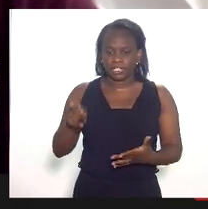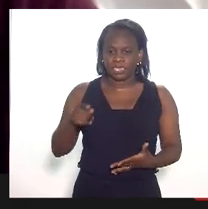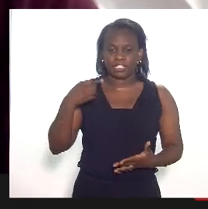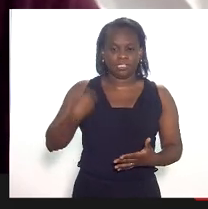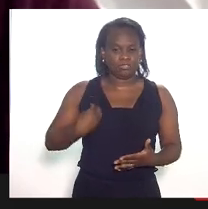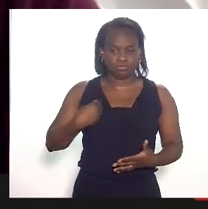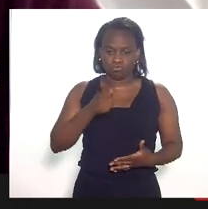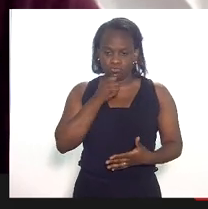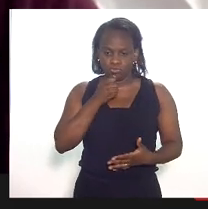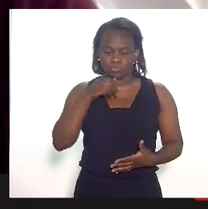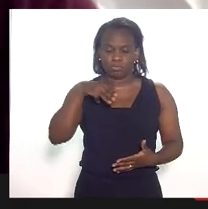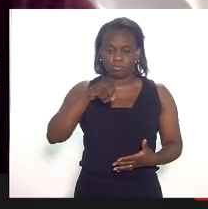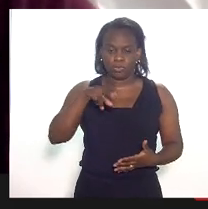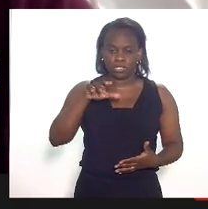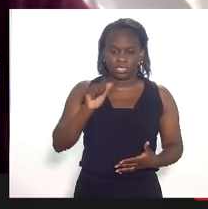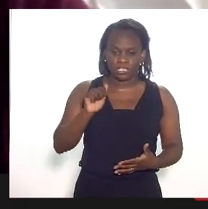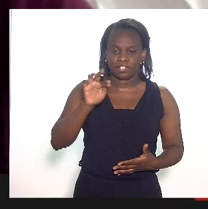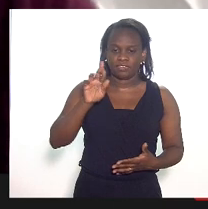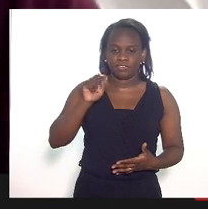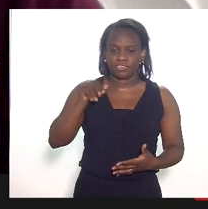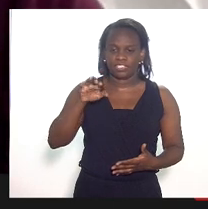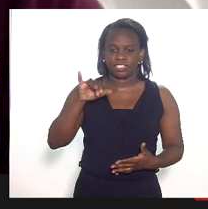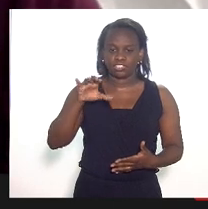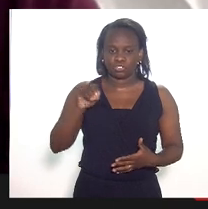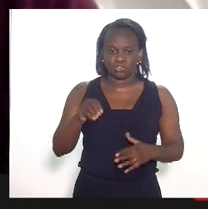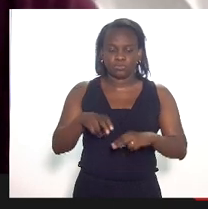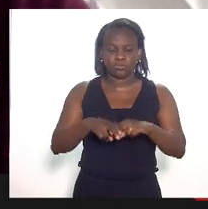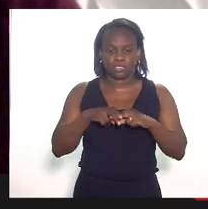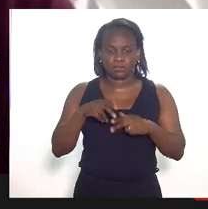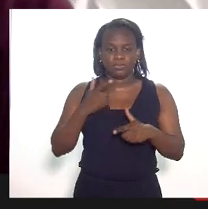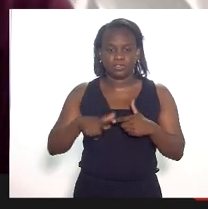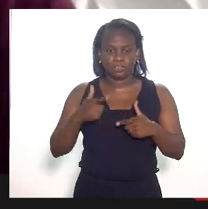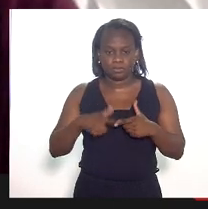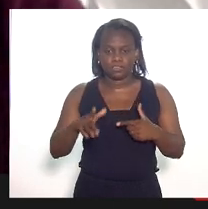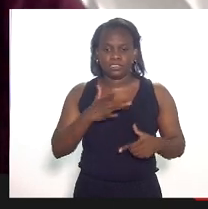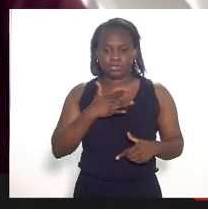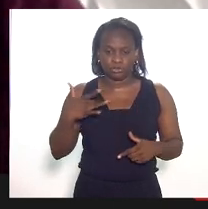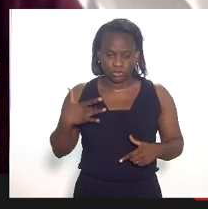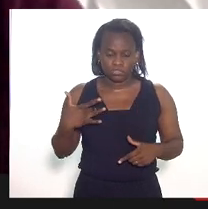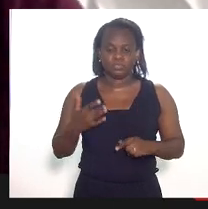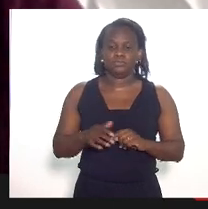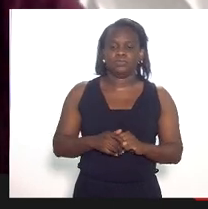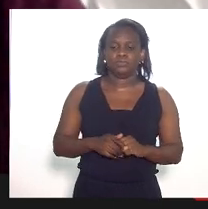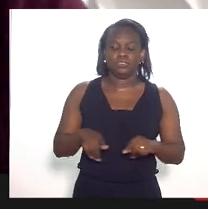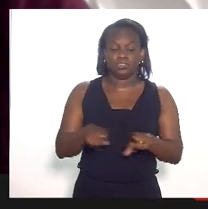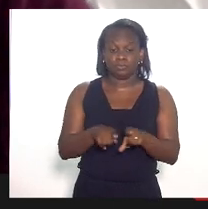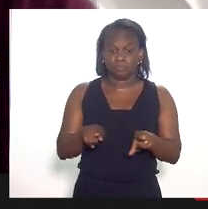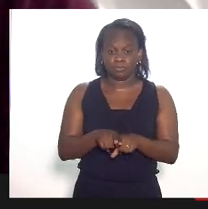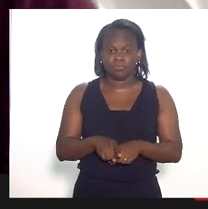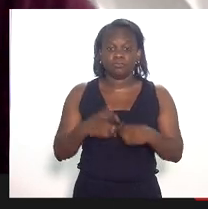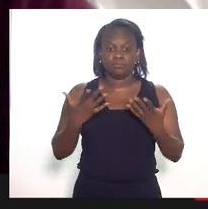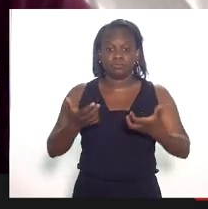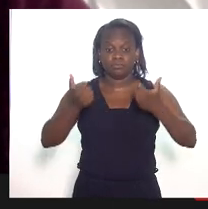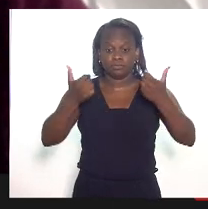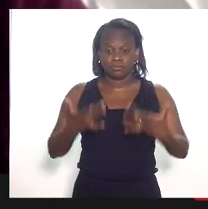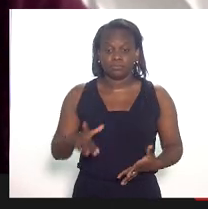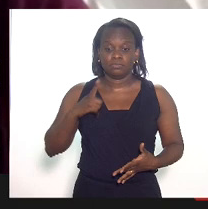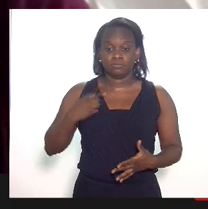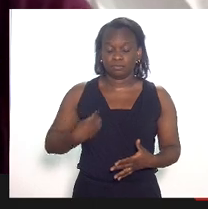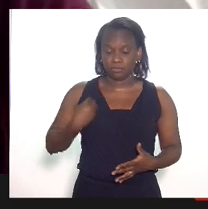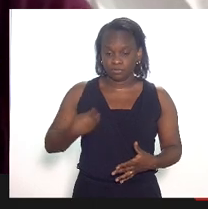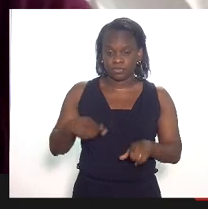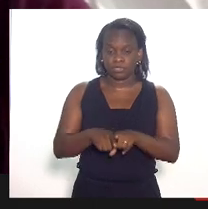da deputada Mônica Francisco em razão de problemas de saúde. Quero registrar a presença